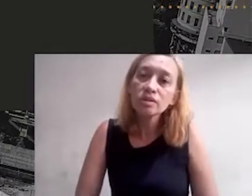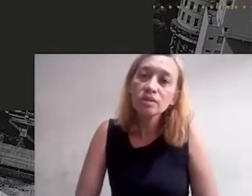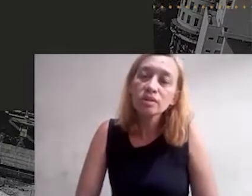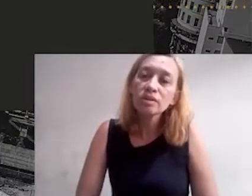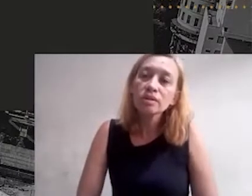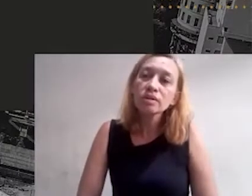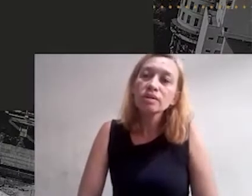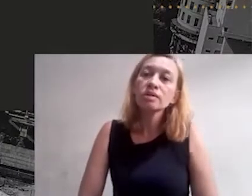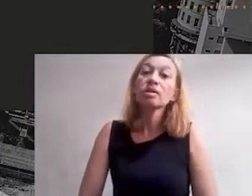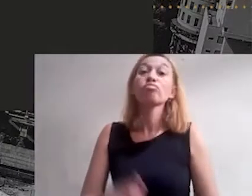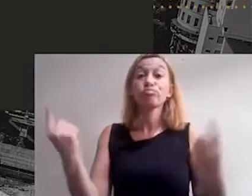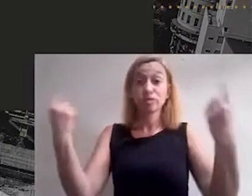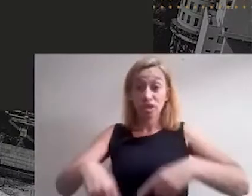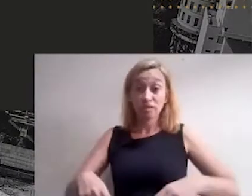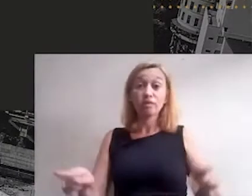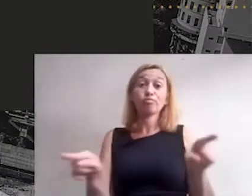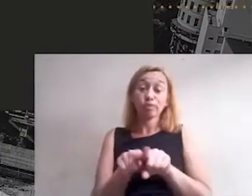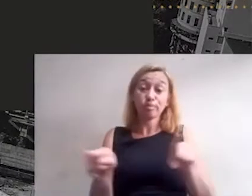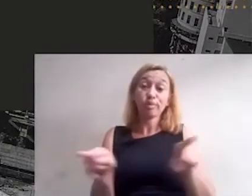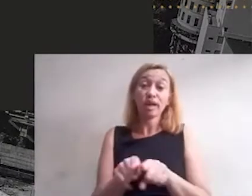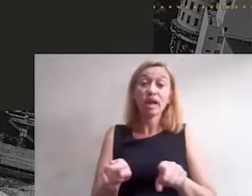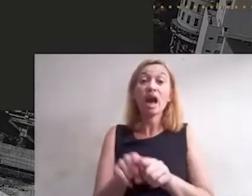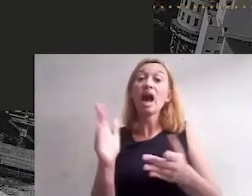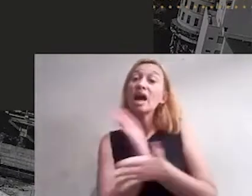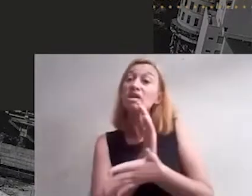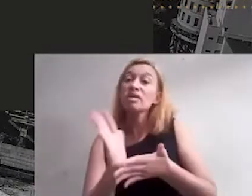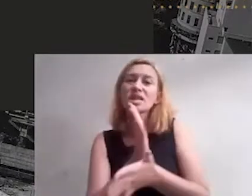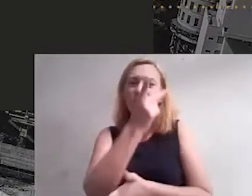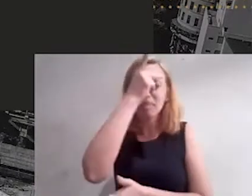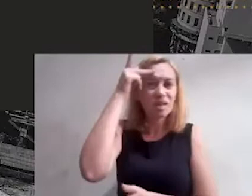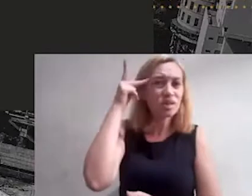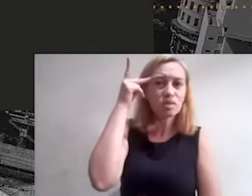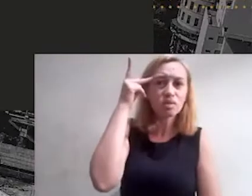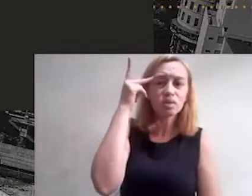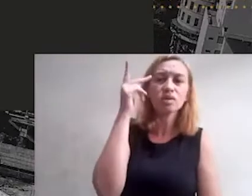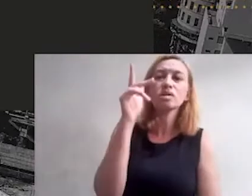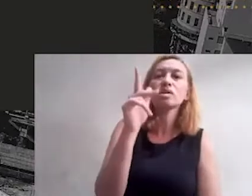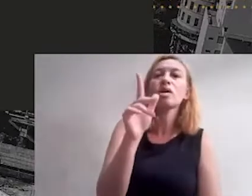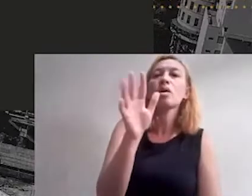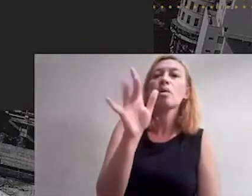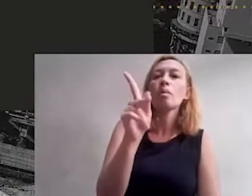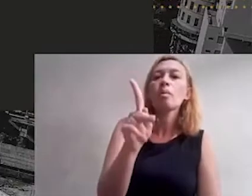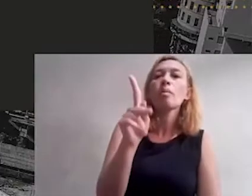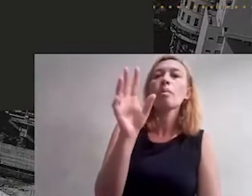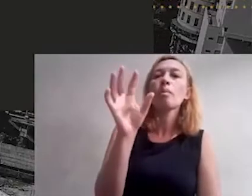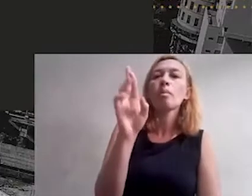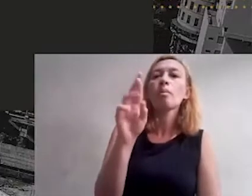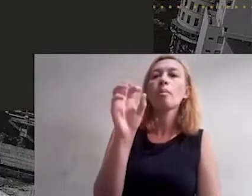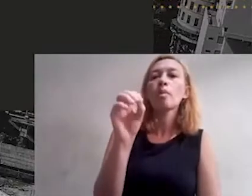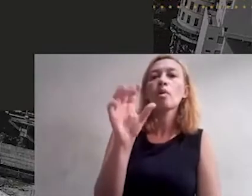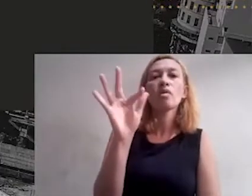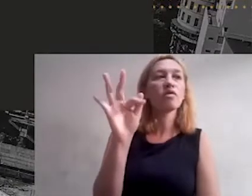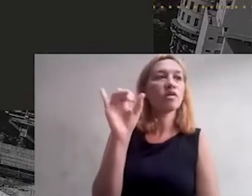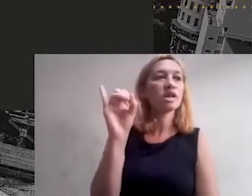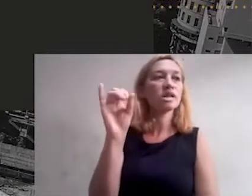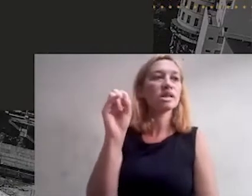também. Às vezes, as pessoas são meio provincianas, ainda que sejam